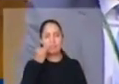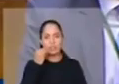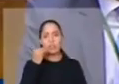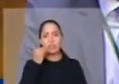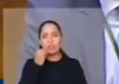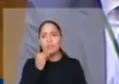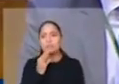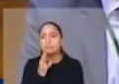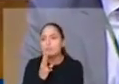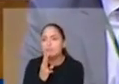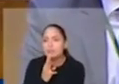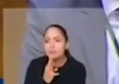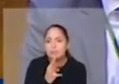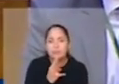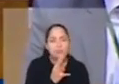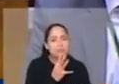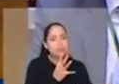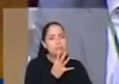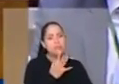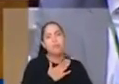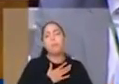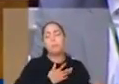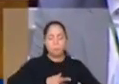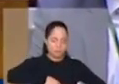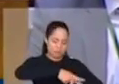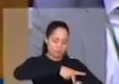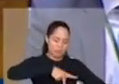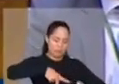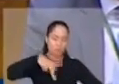de conhecer melhor o meu país,